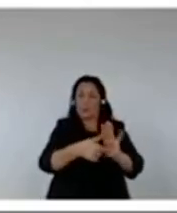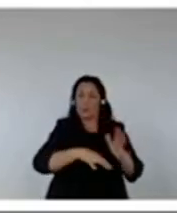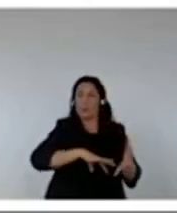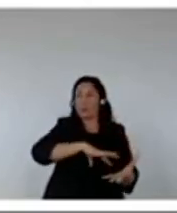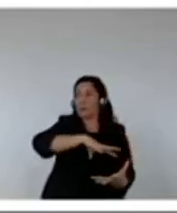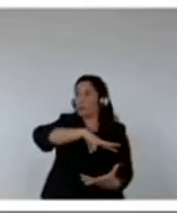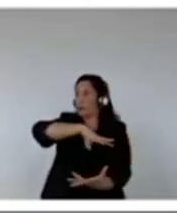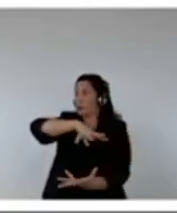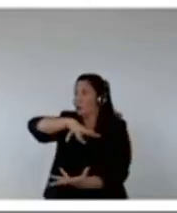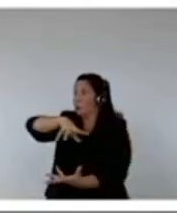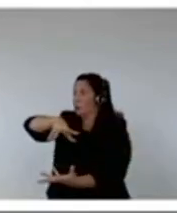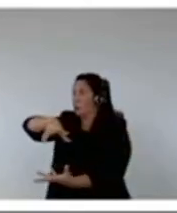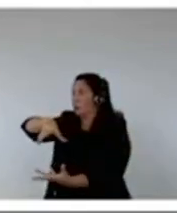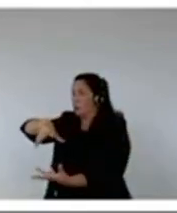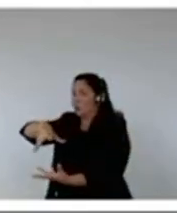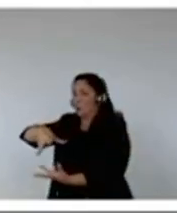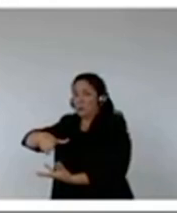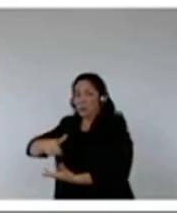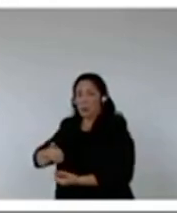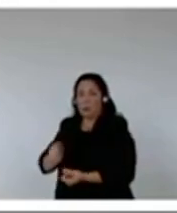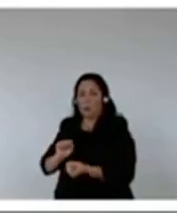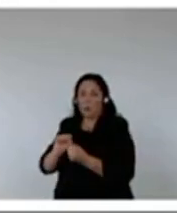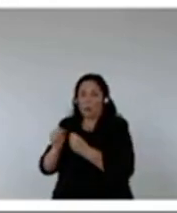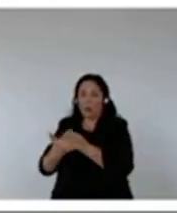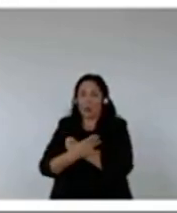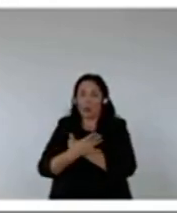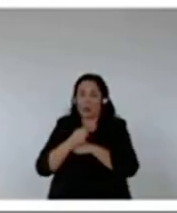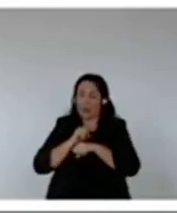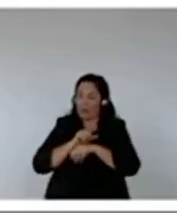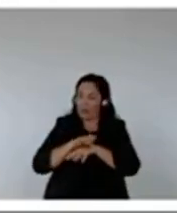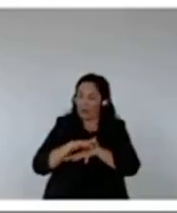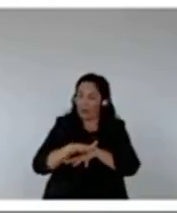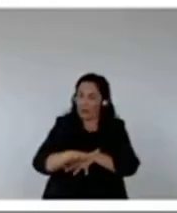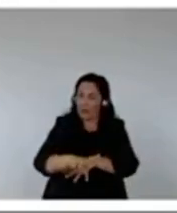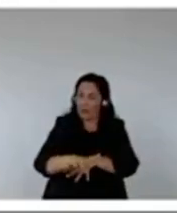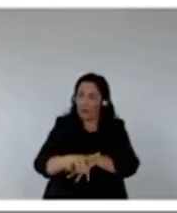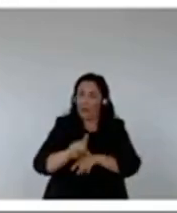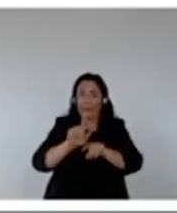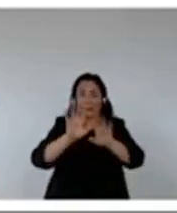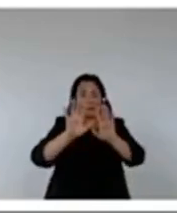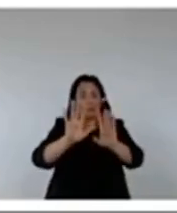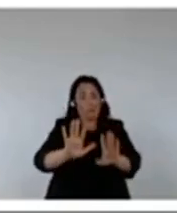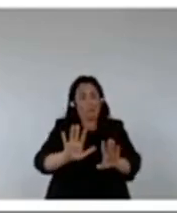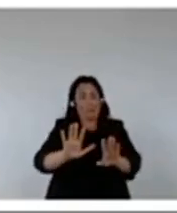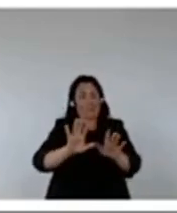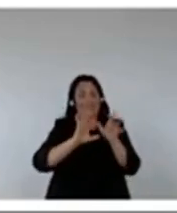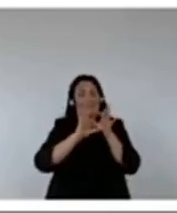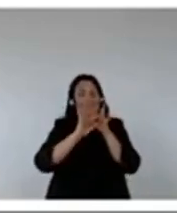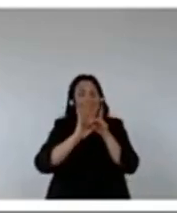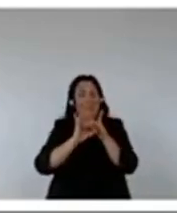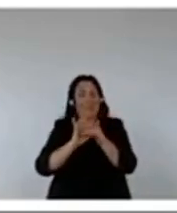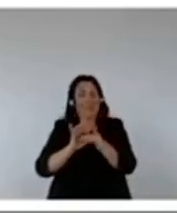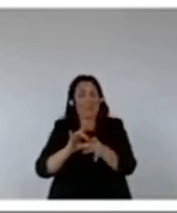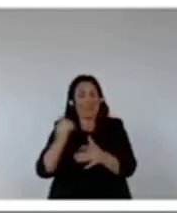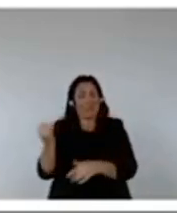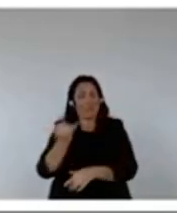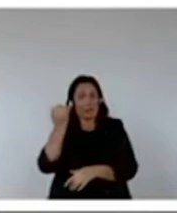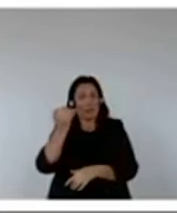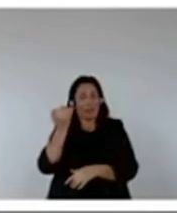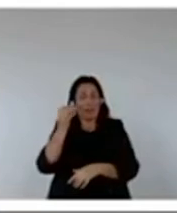maneira um pouco heterogênea, mas ele atingiu o mundo todo, só que nós temos uma dura realidade. A Covid-19,